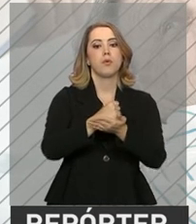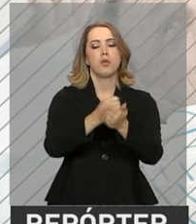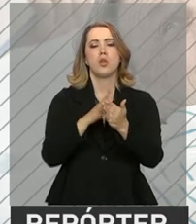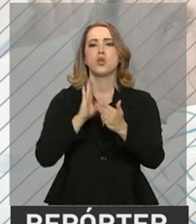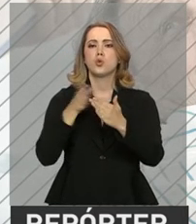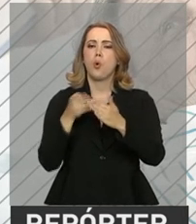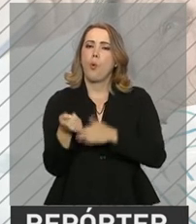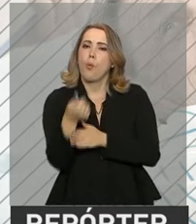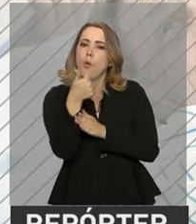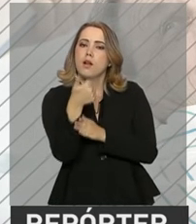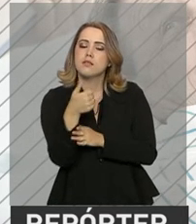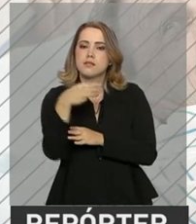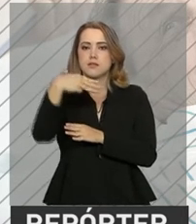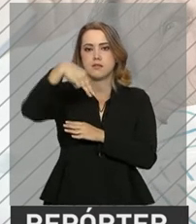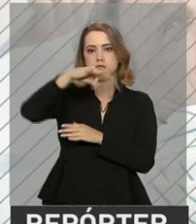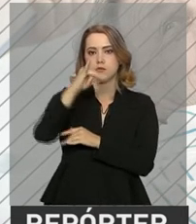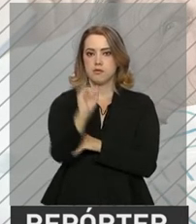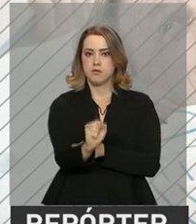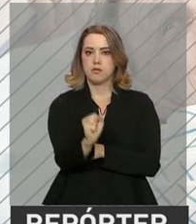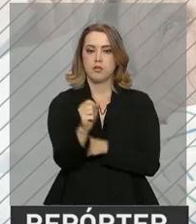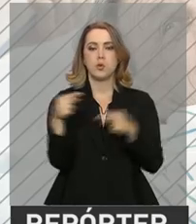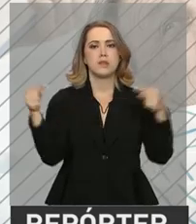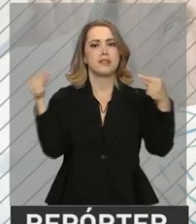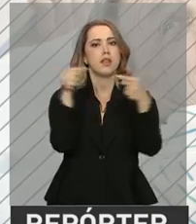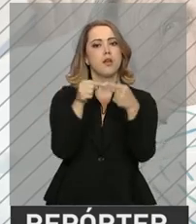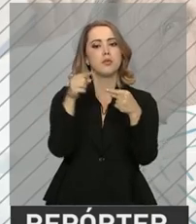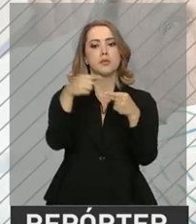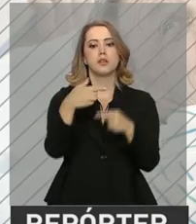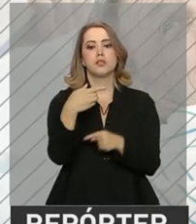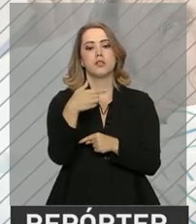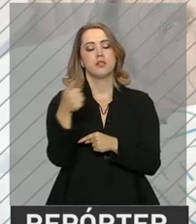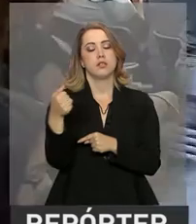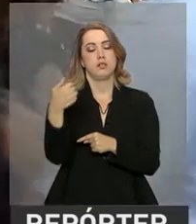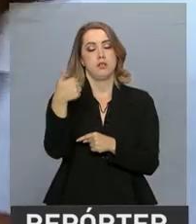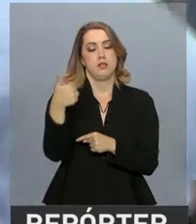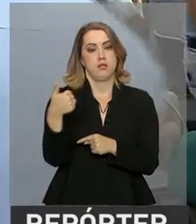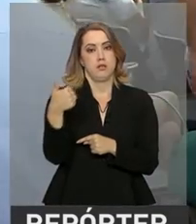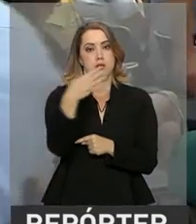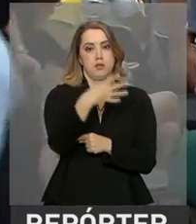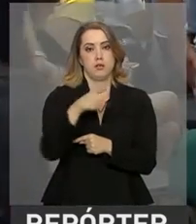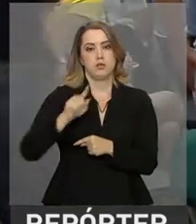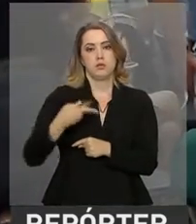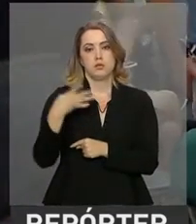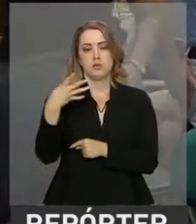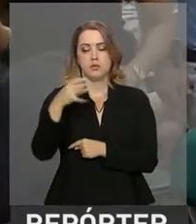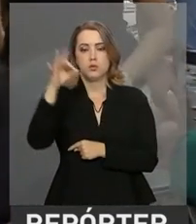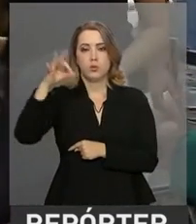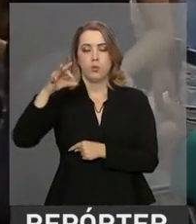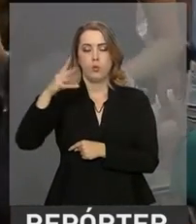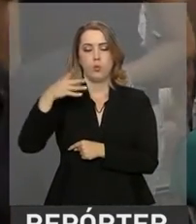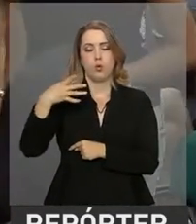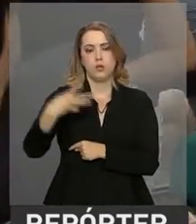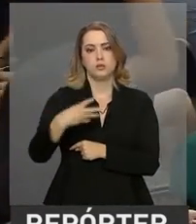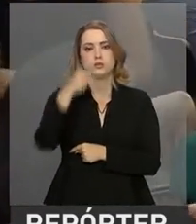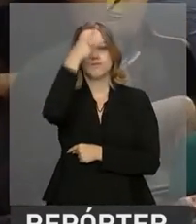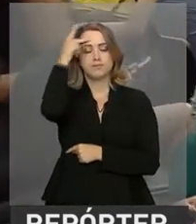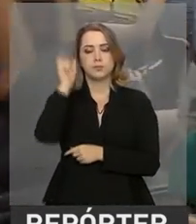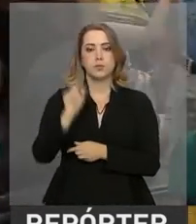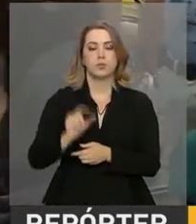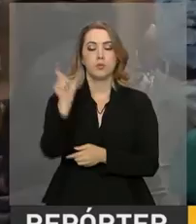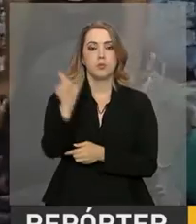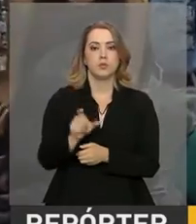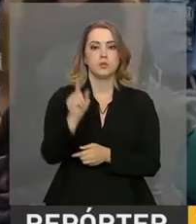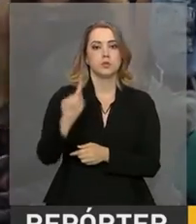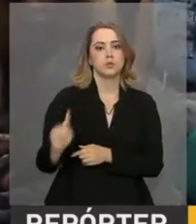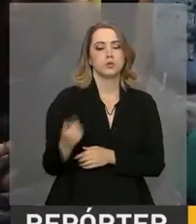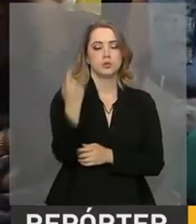da meta, que é chegar a 14,4 doadores por milhão. E o número de pessoas salvas por transplante de órgãos poderia ser